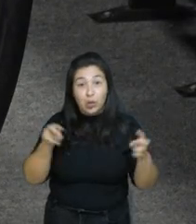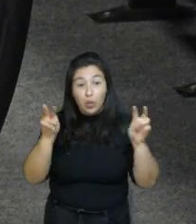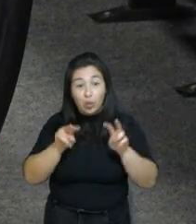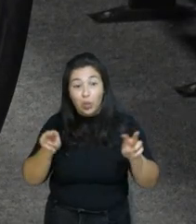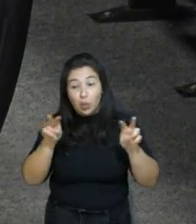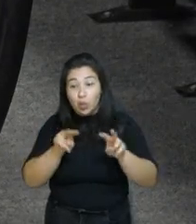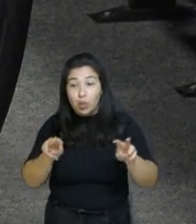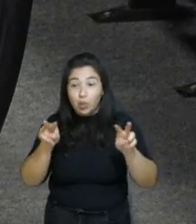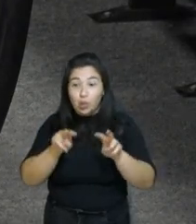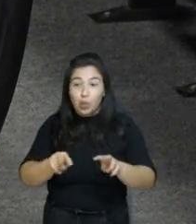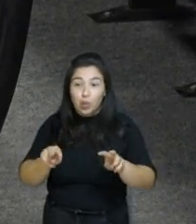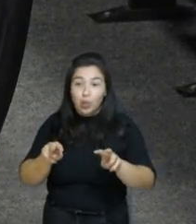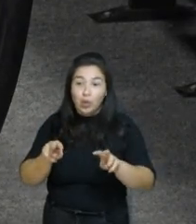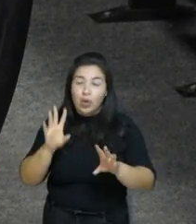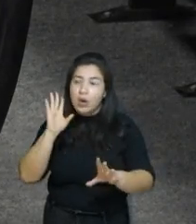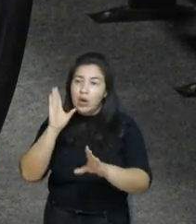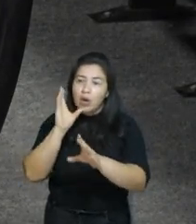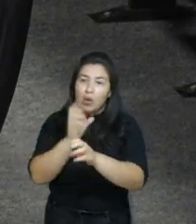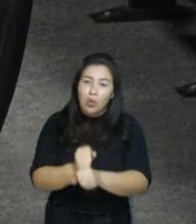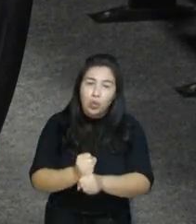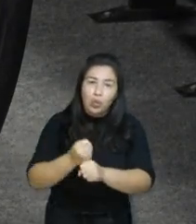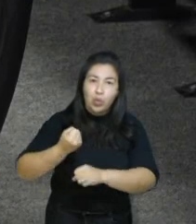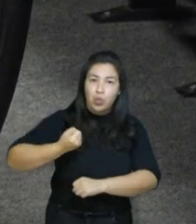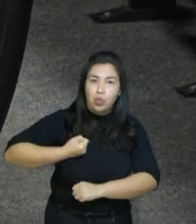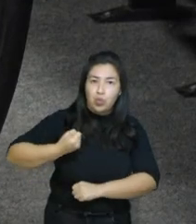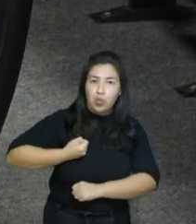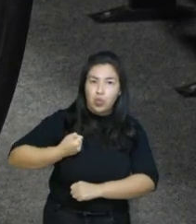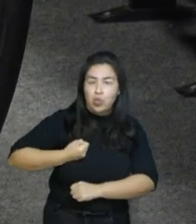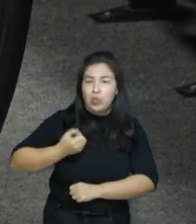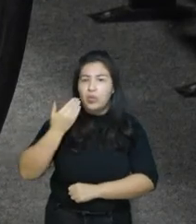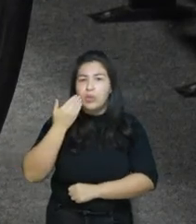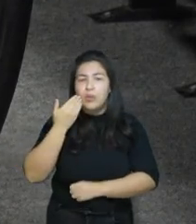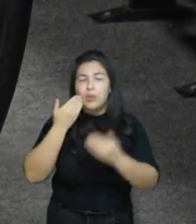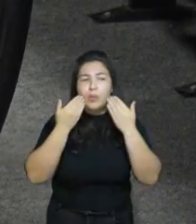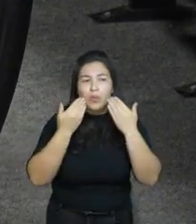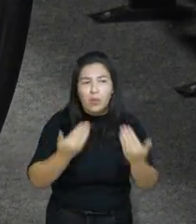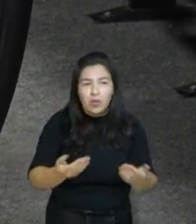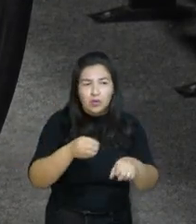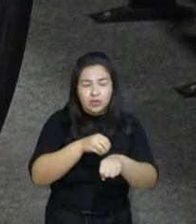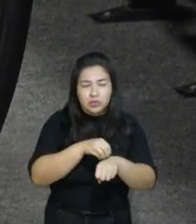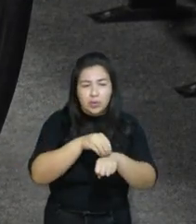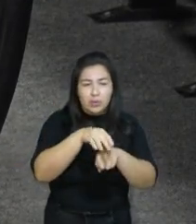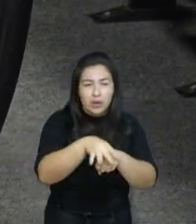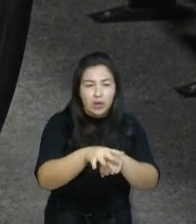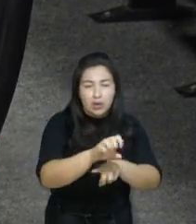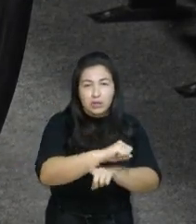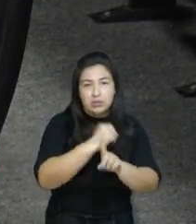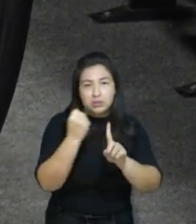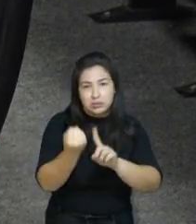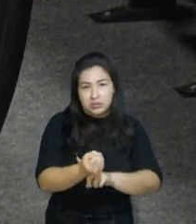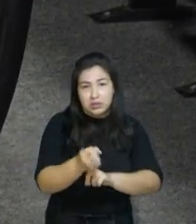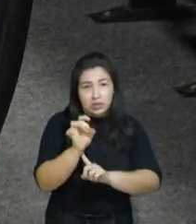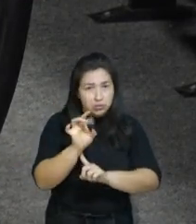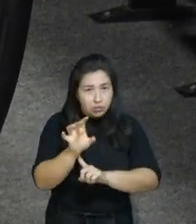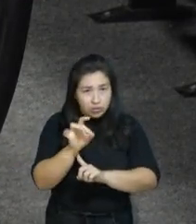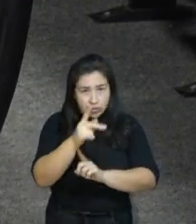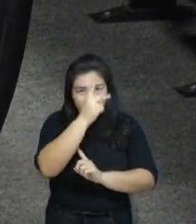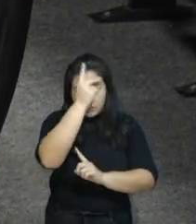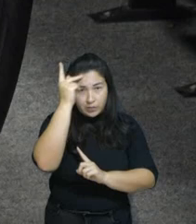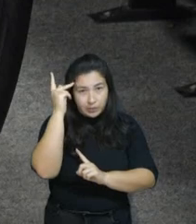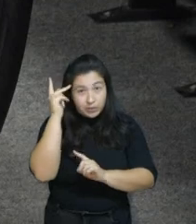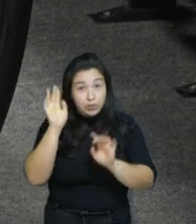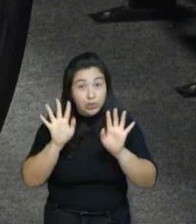observatório, né, Regina? Com dados daqui para orientar a nossa sociedade, não só as